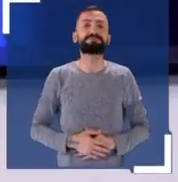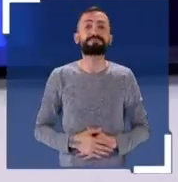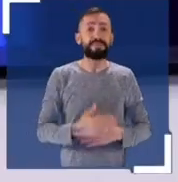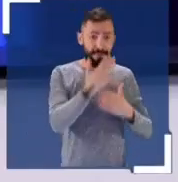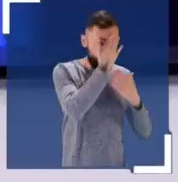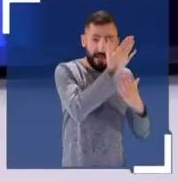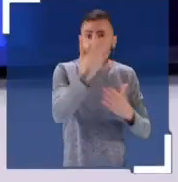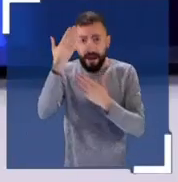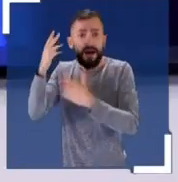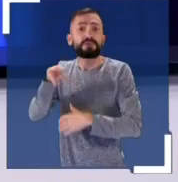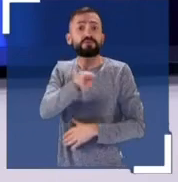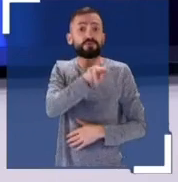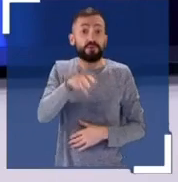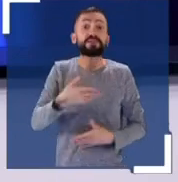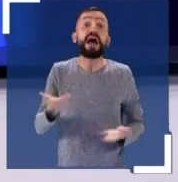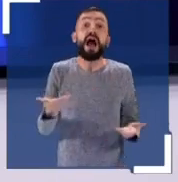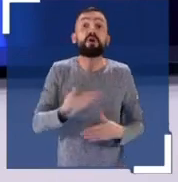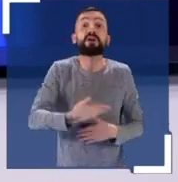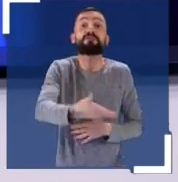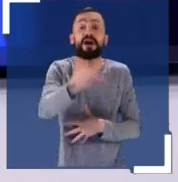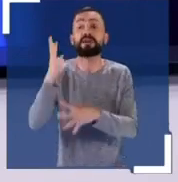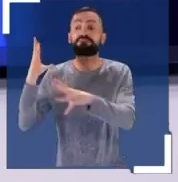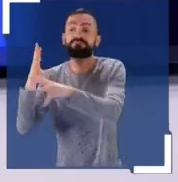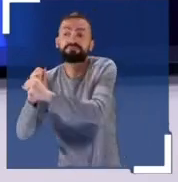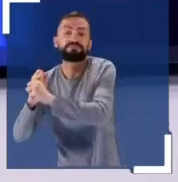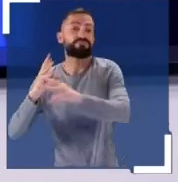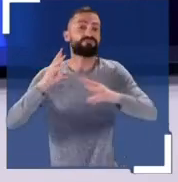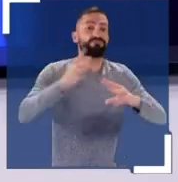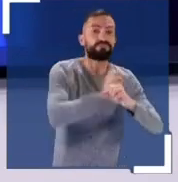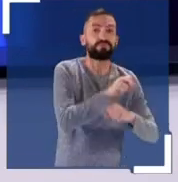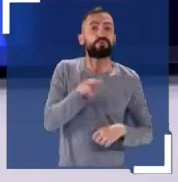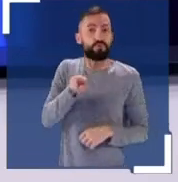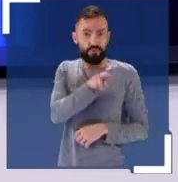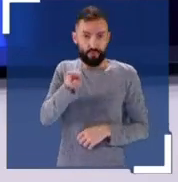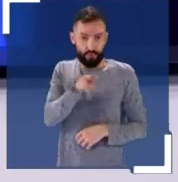vamos agora às considerações finais dos dois em nosso